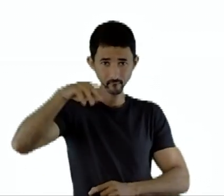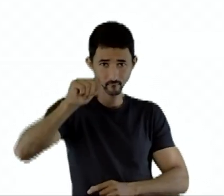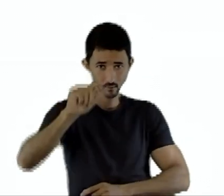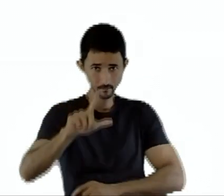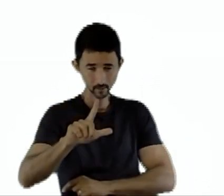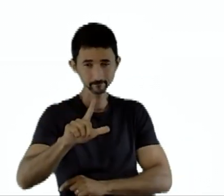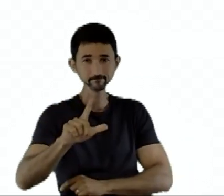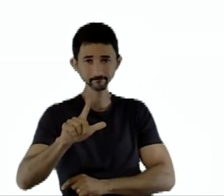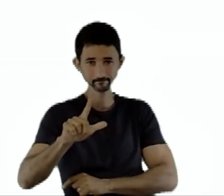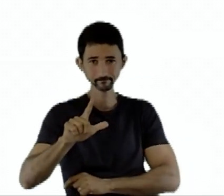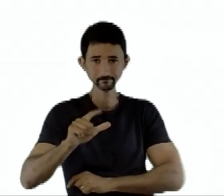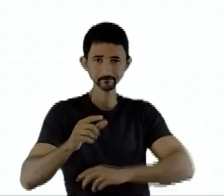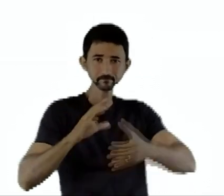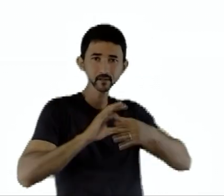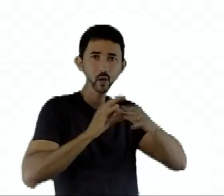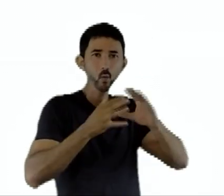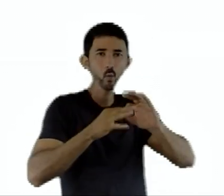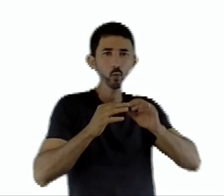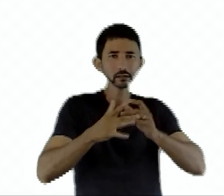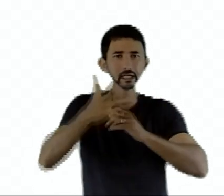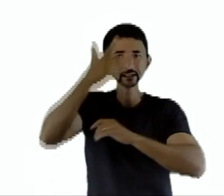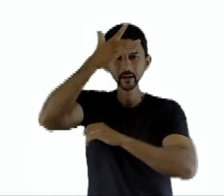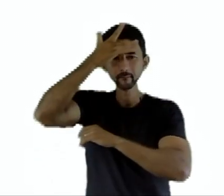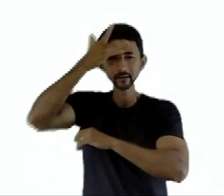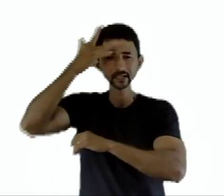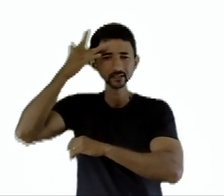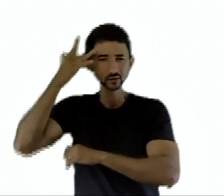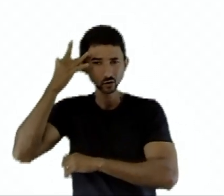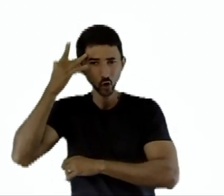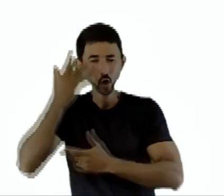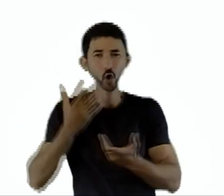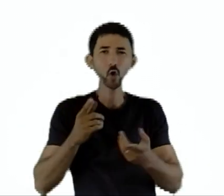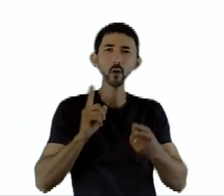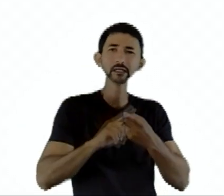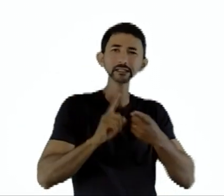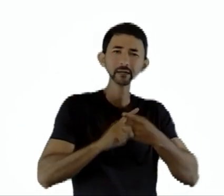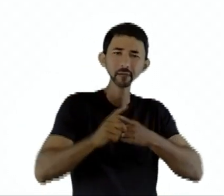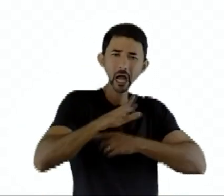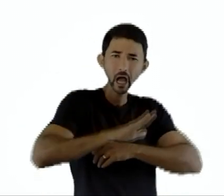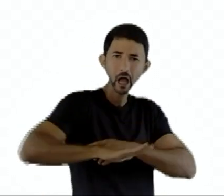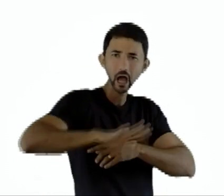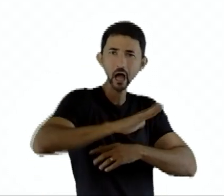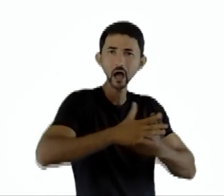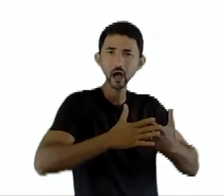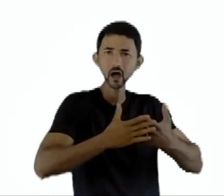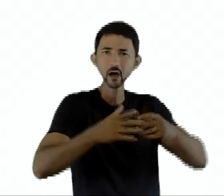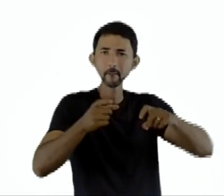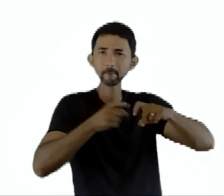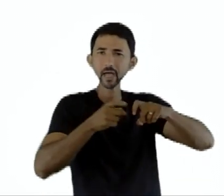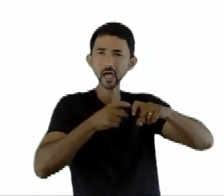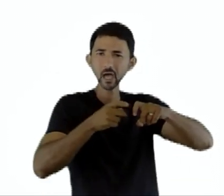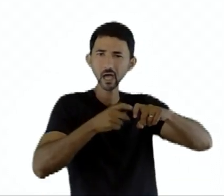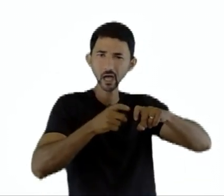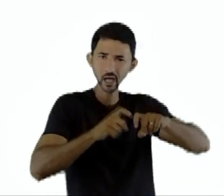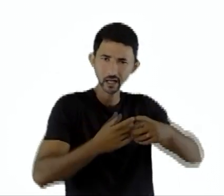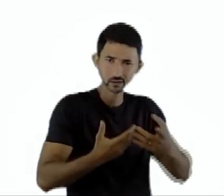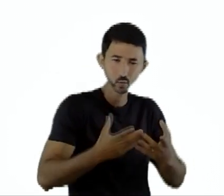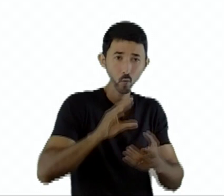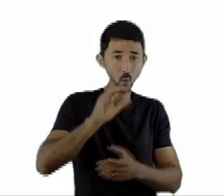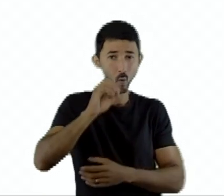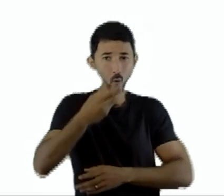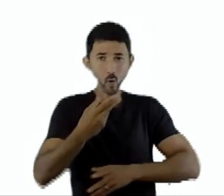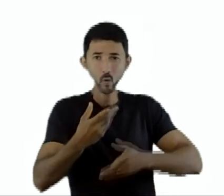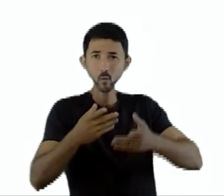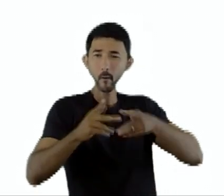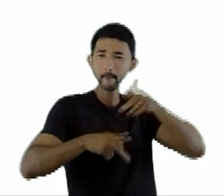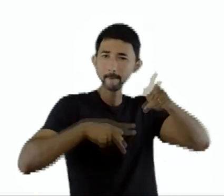o contexto lá era pessoas, provavelmente da área de medicina, ou um